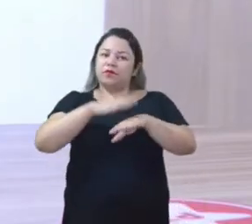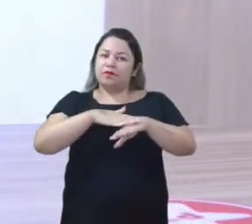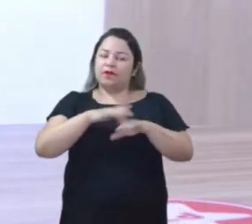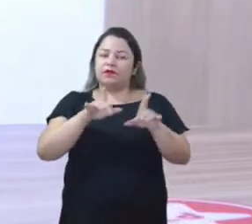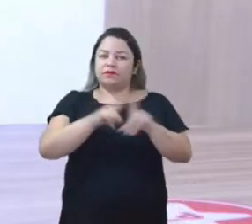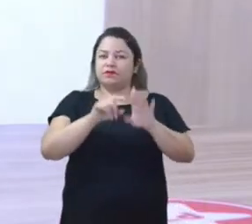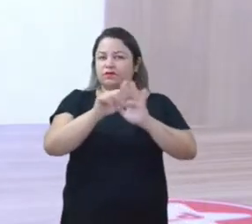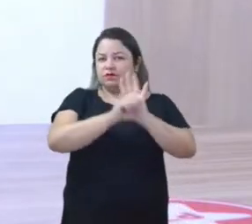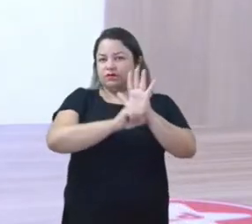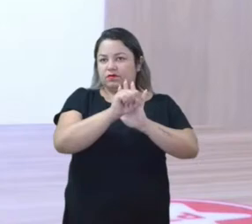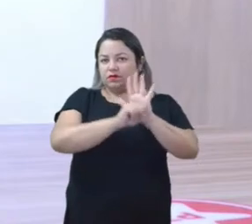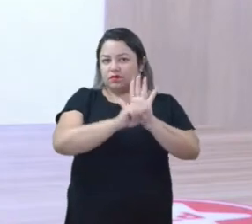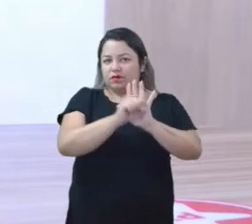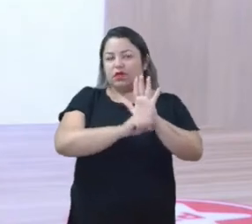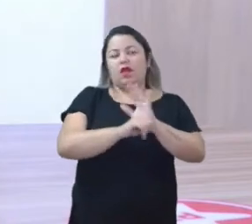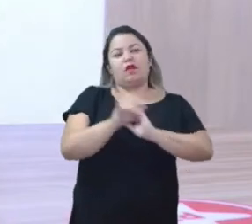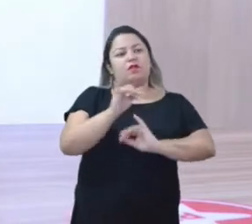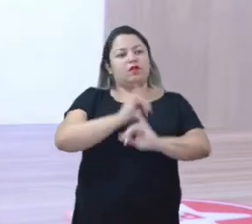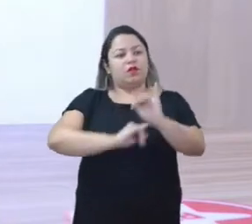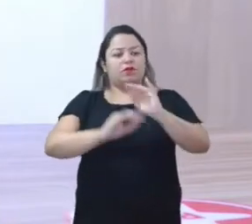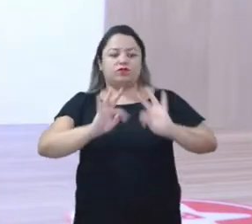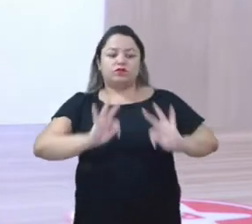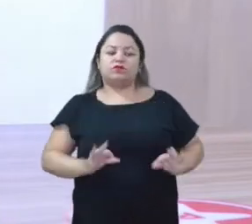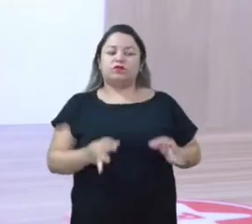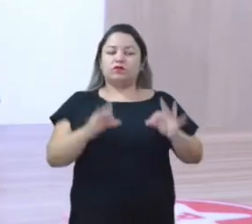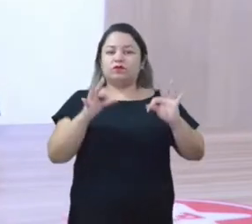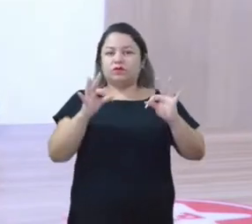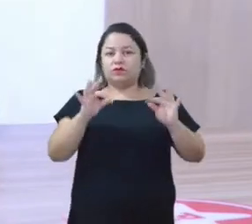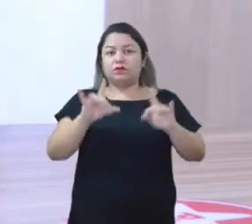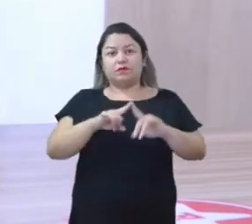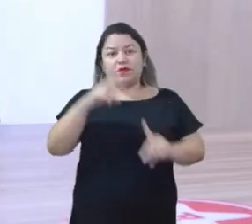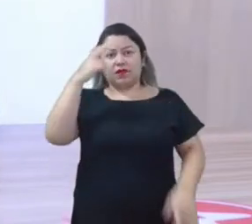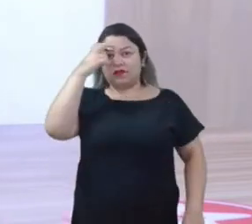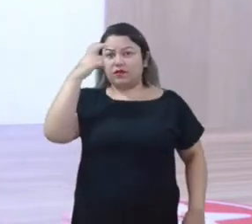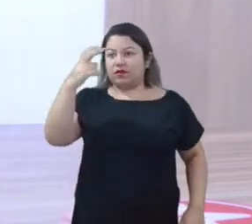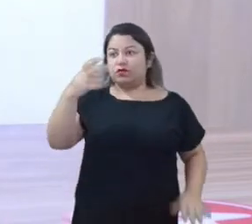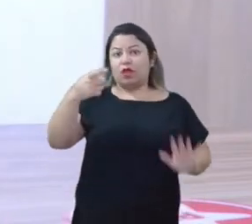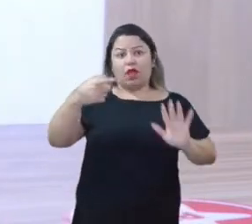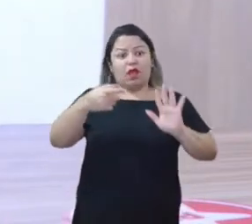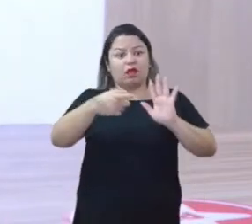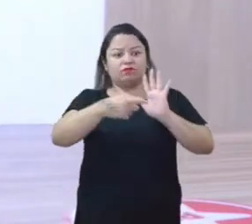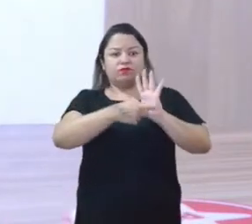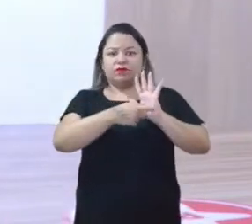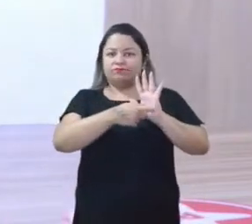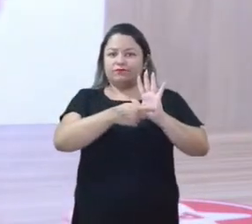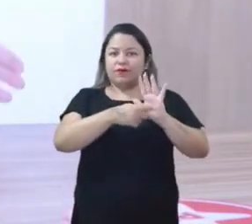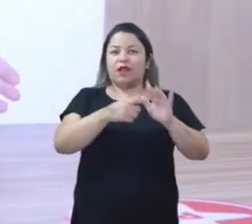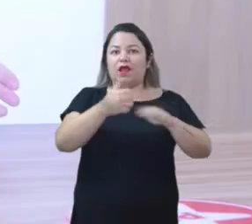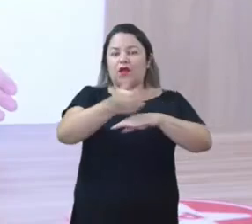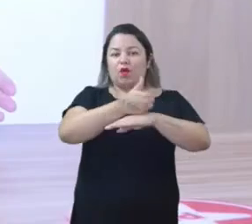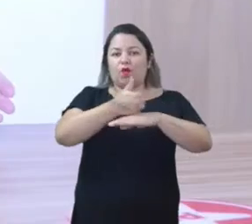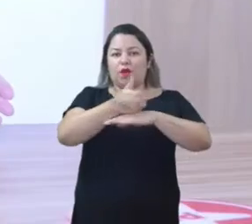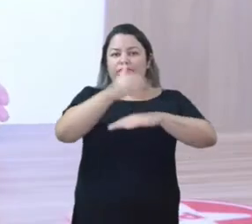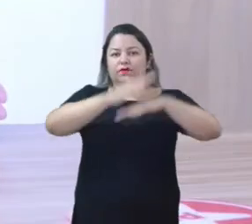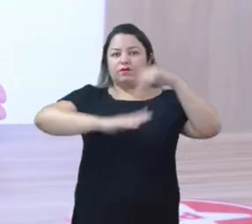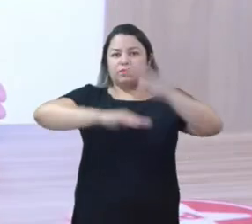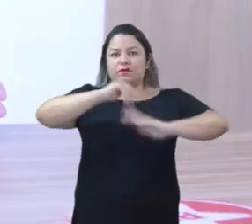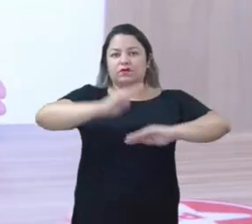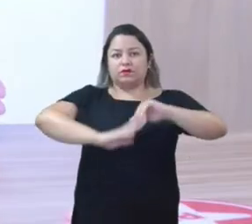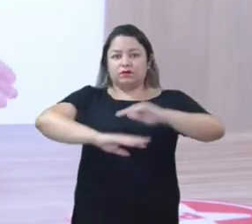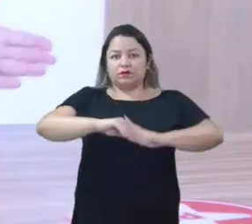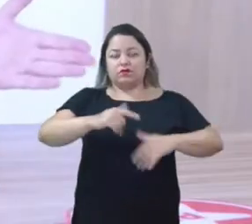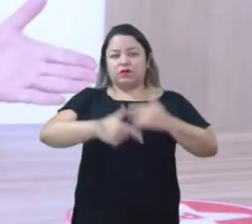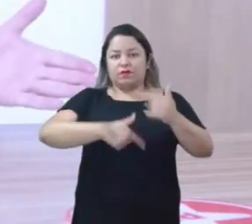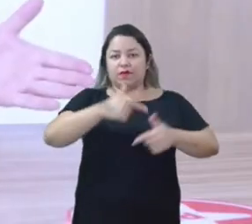nesse século que é digital, tecnológico, da inteligência artificial, a qualificação profissional do